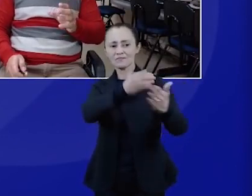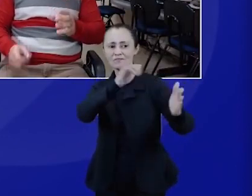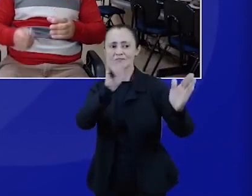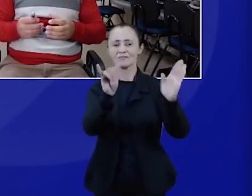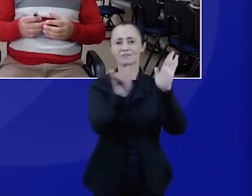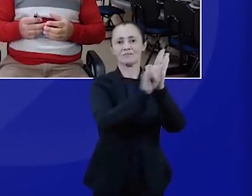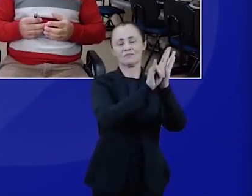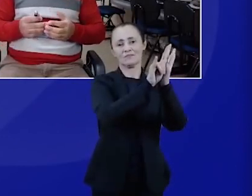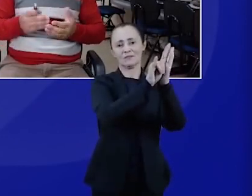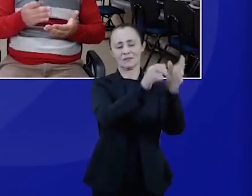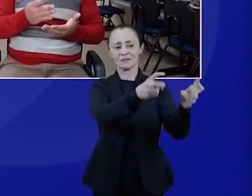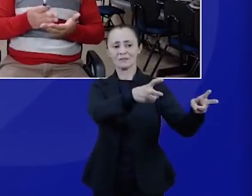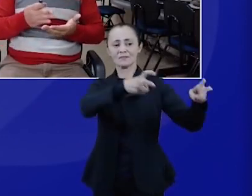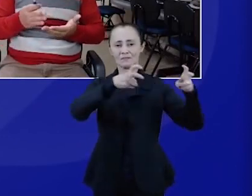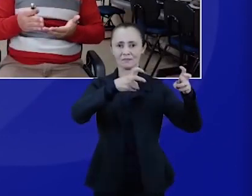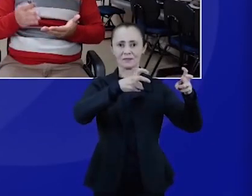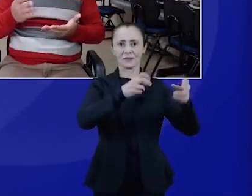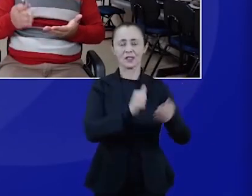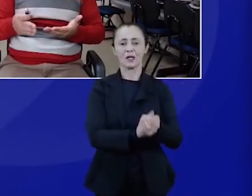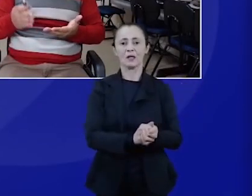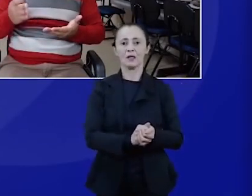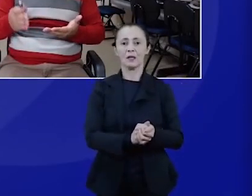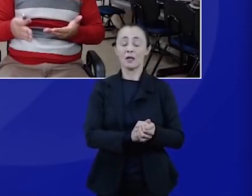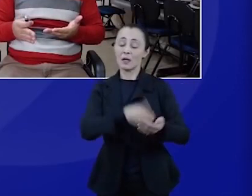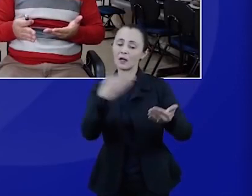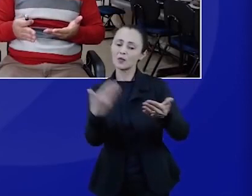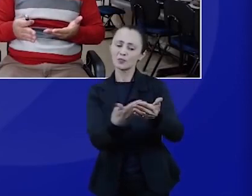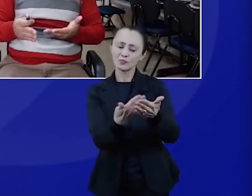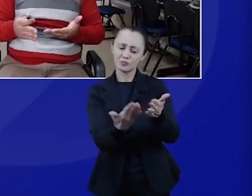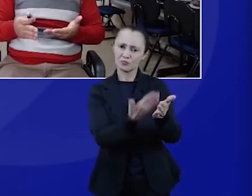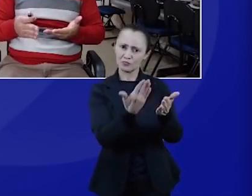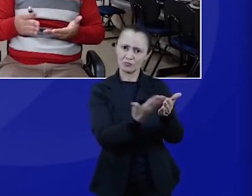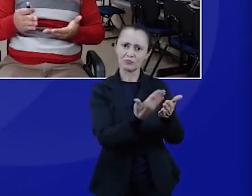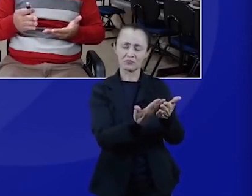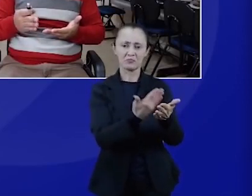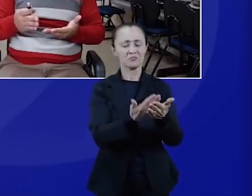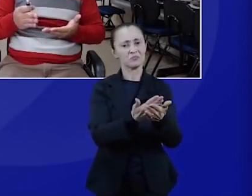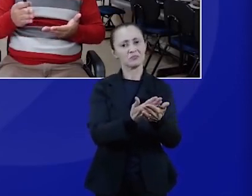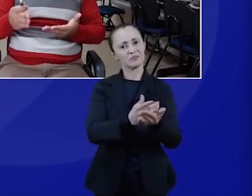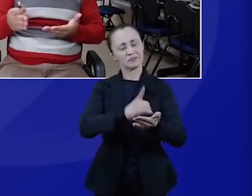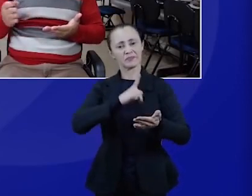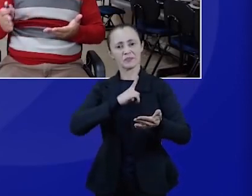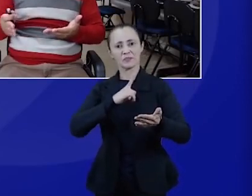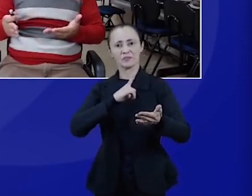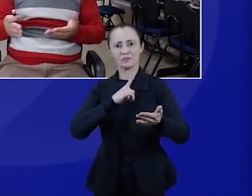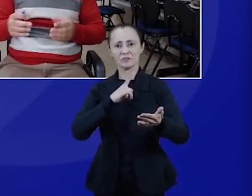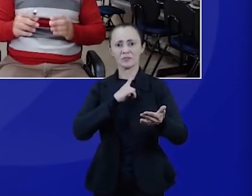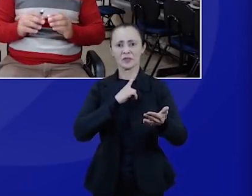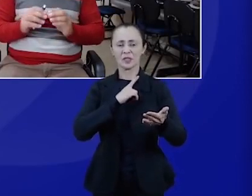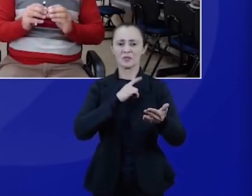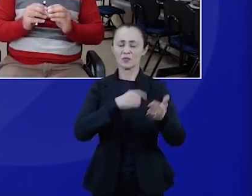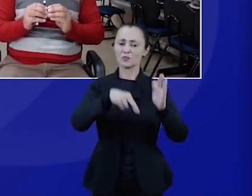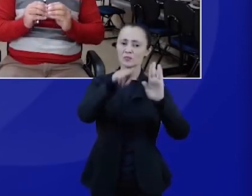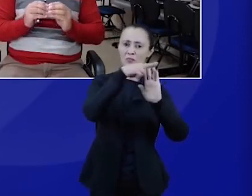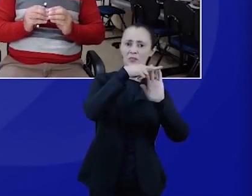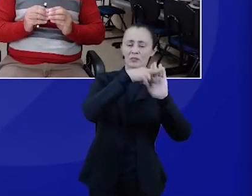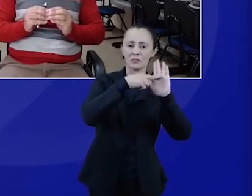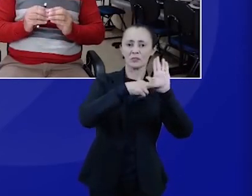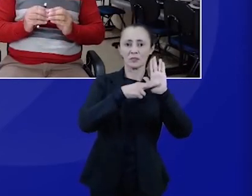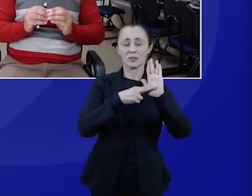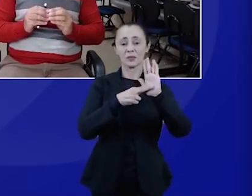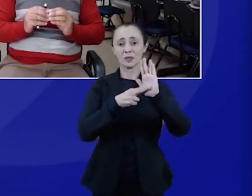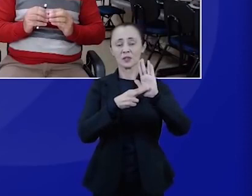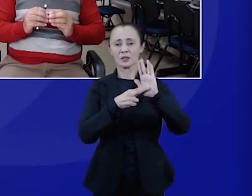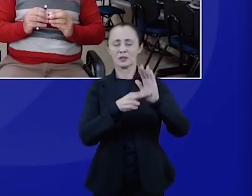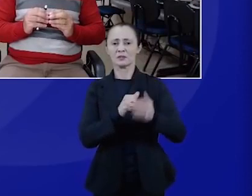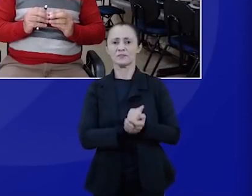No livro que nós temos, as diretrizes operacionais para as escolas do campo, nós encontramos no artigo